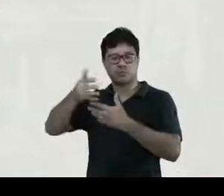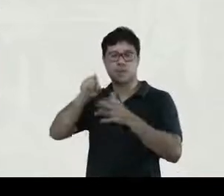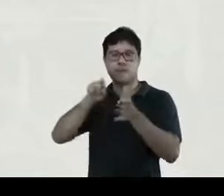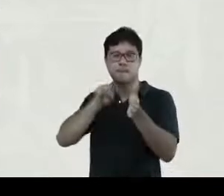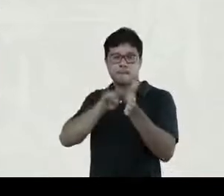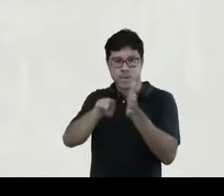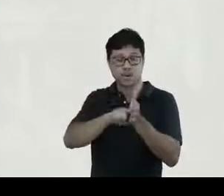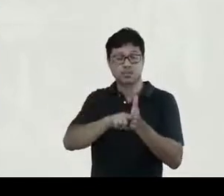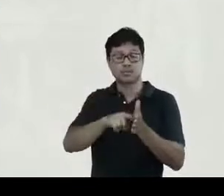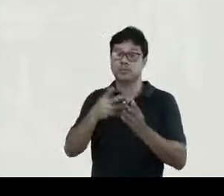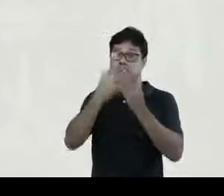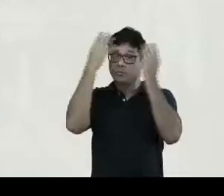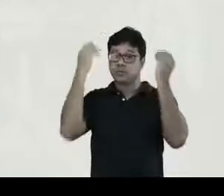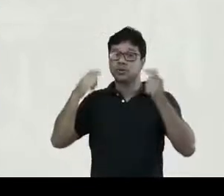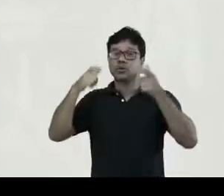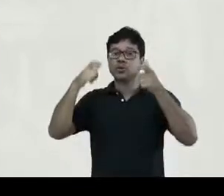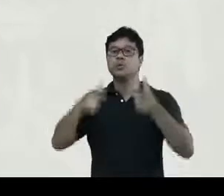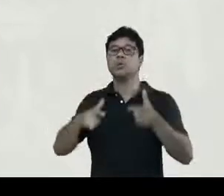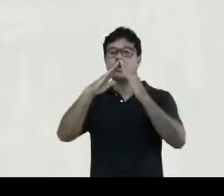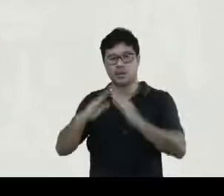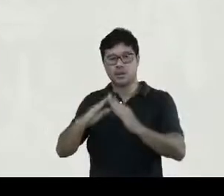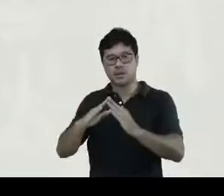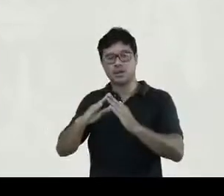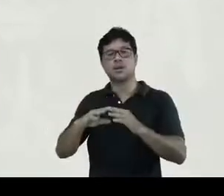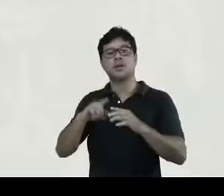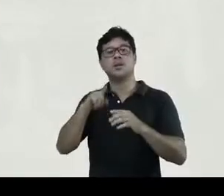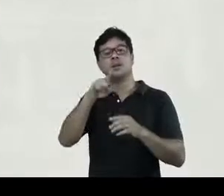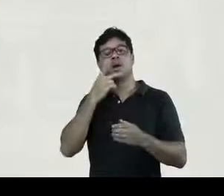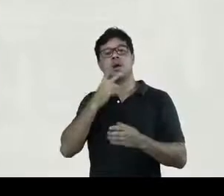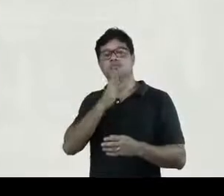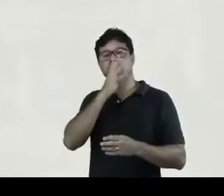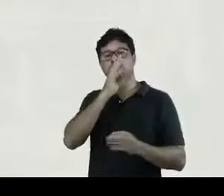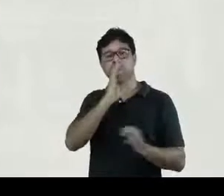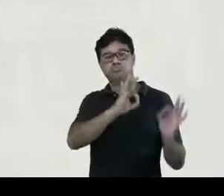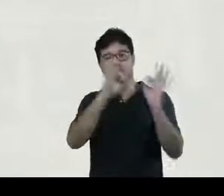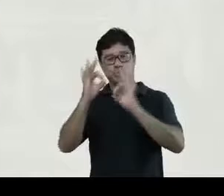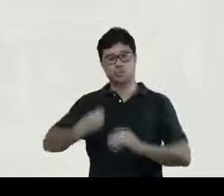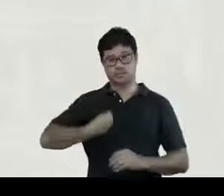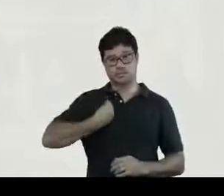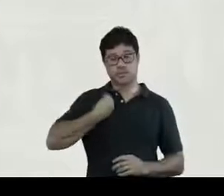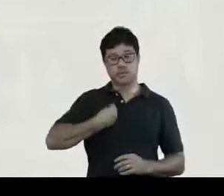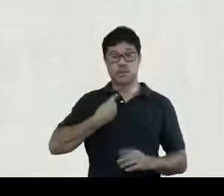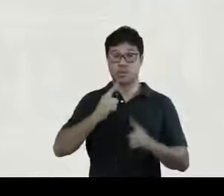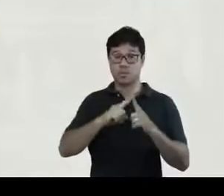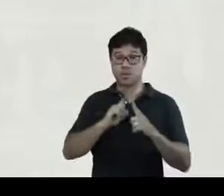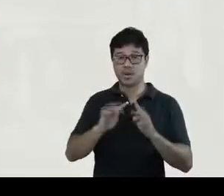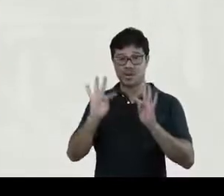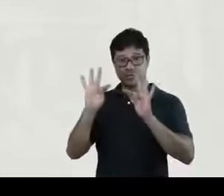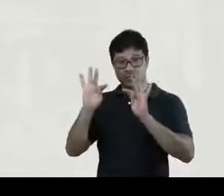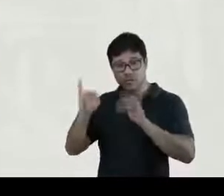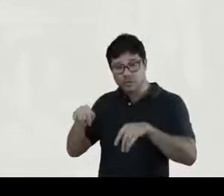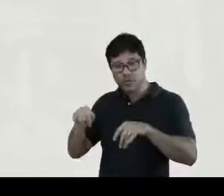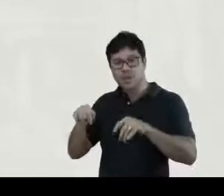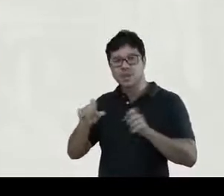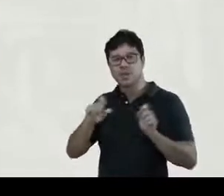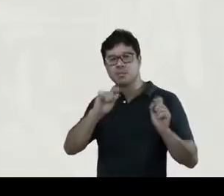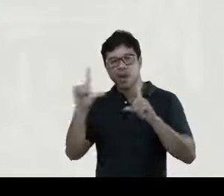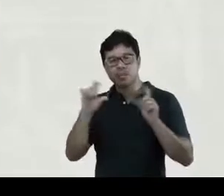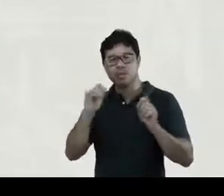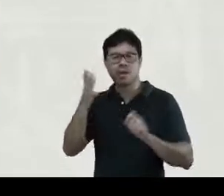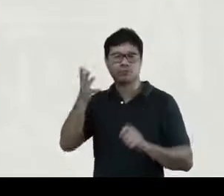perguntas e não se esqueçam de mencionar o seu nome e o local de onde vocês estão participando, para que, ao final de cada